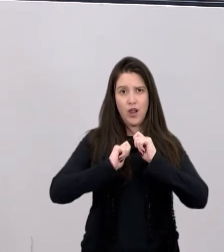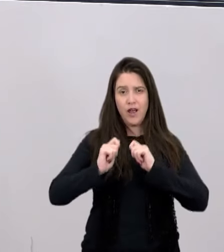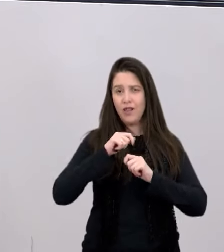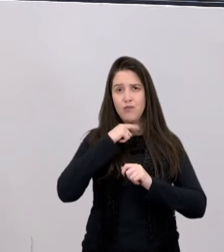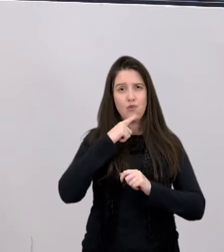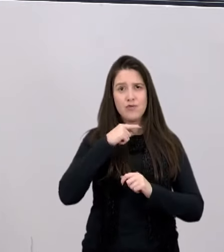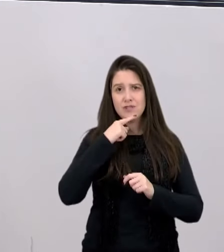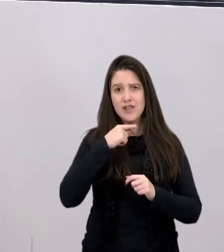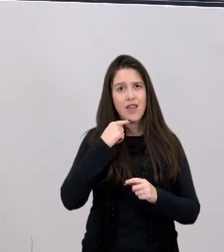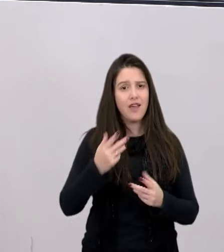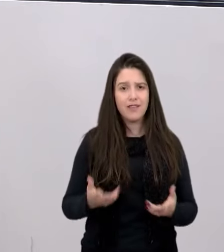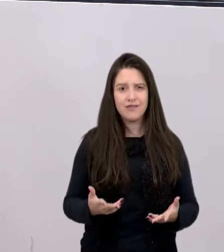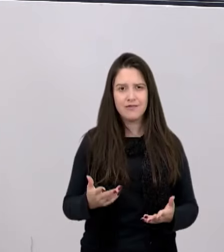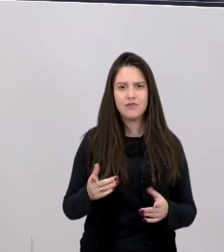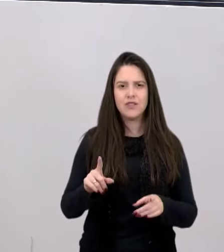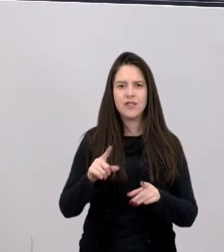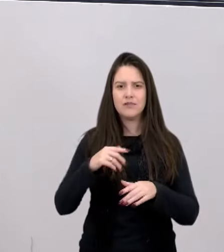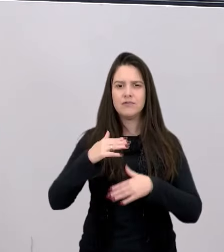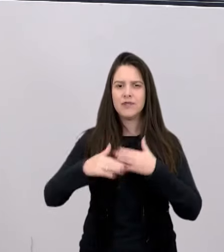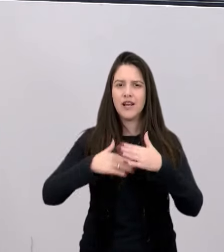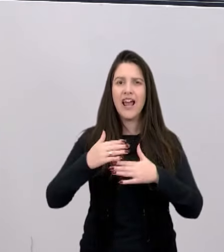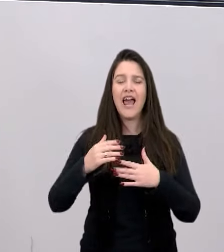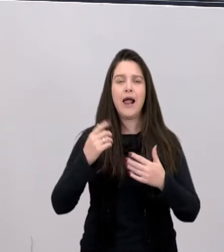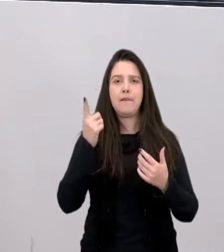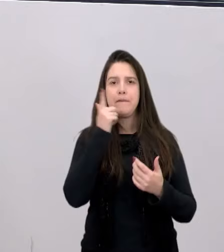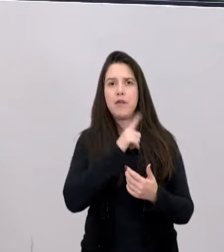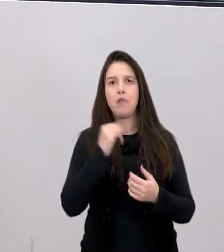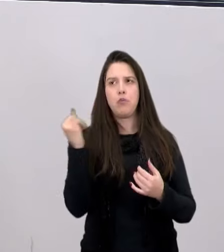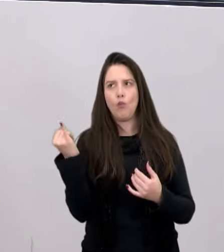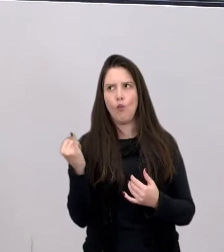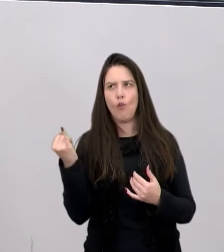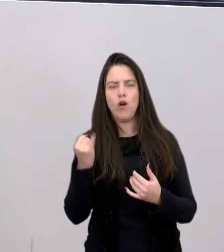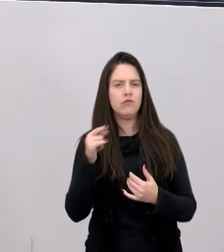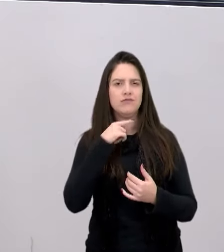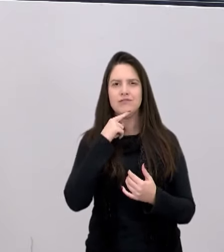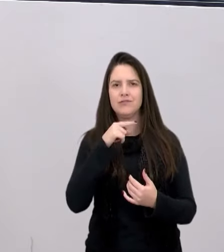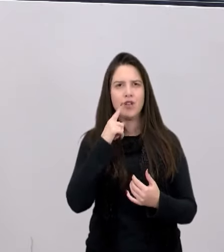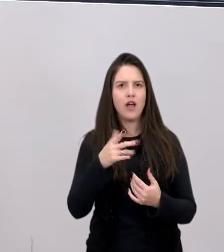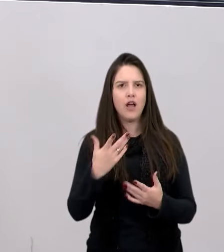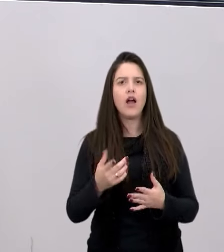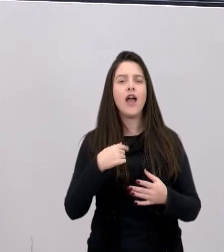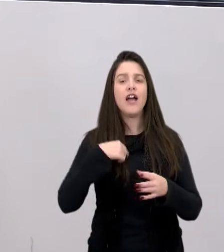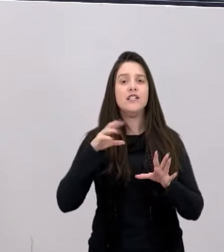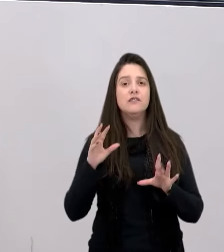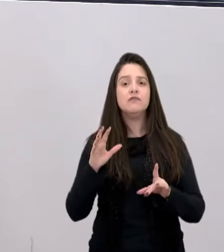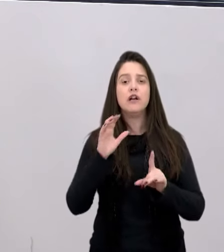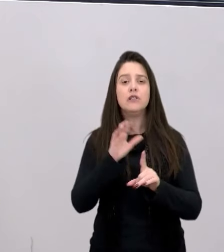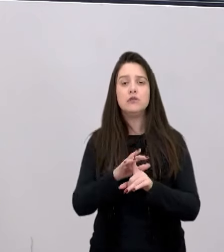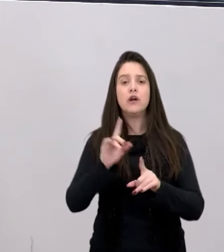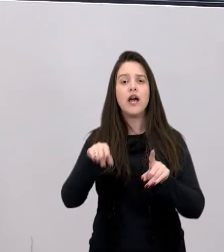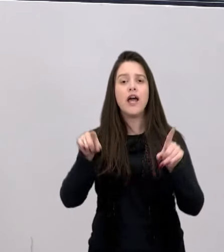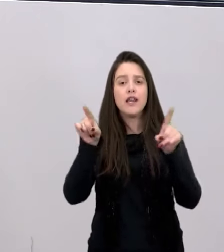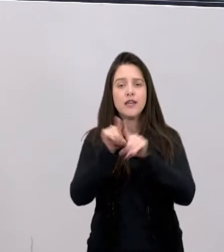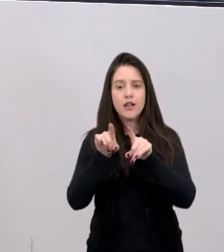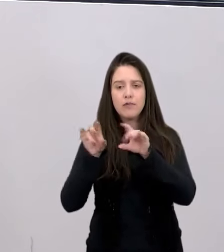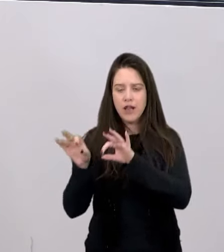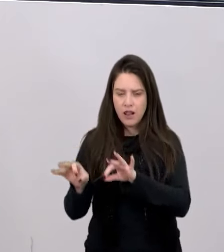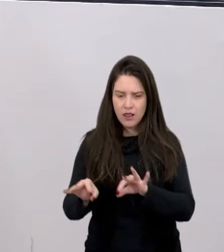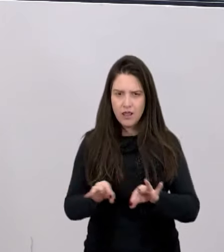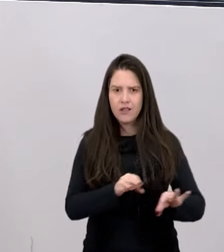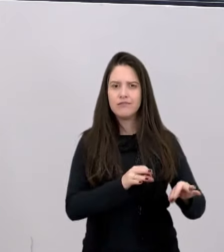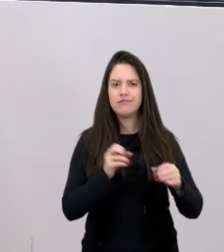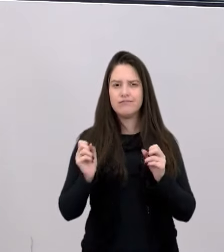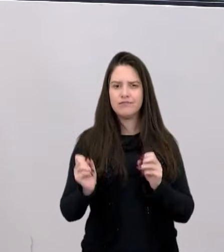gastar todas essas calorias. E aí, então, esse fator aí do sedentarismo e a questão do